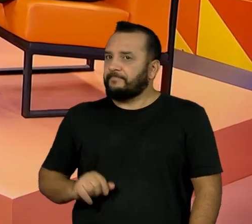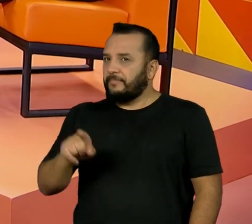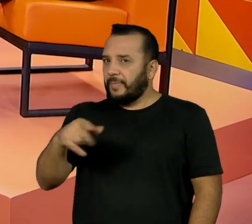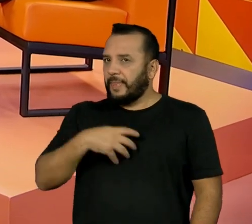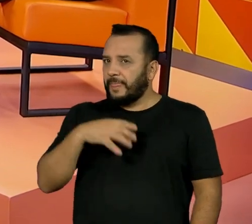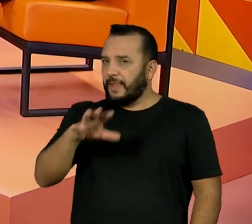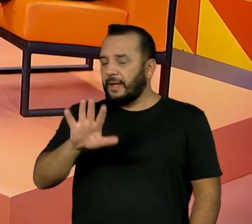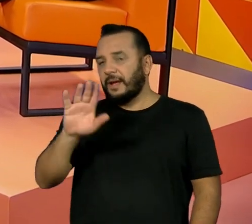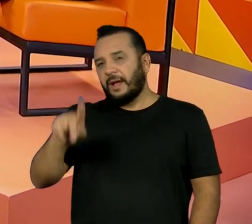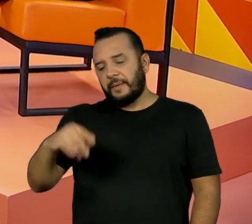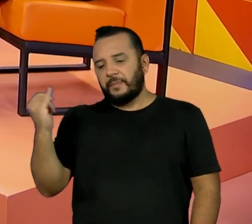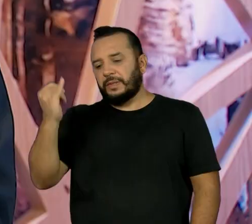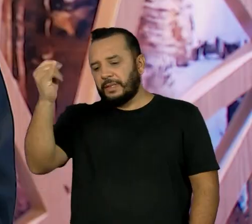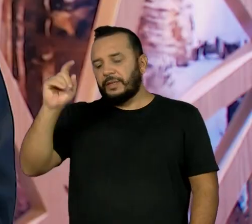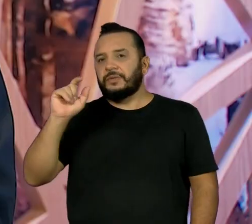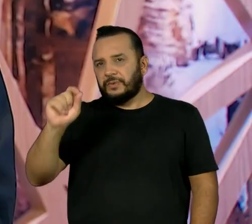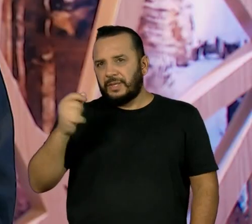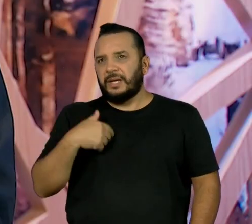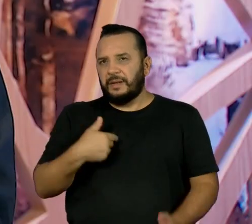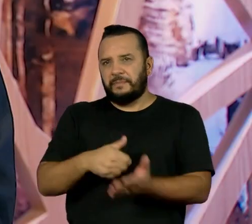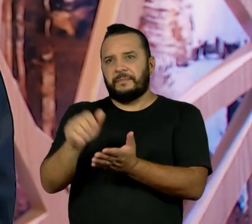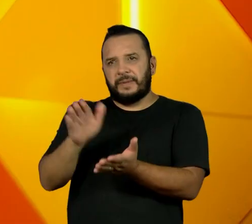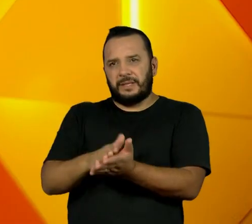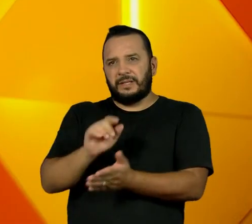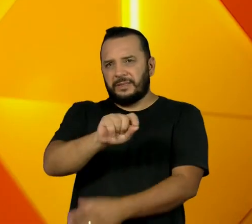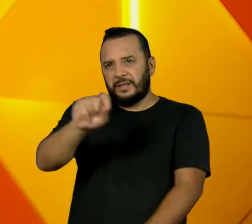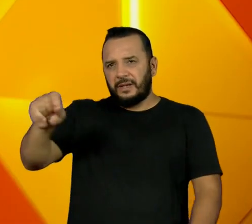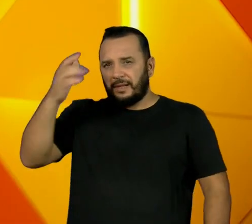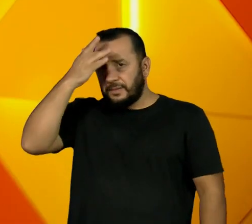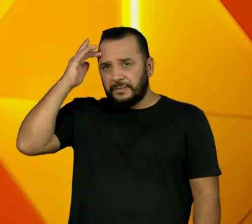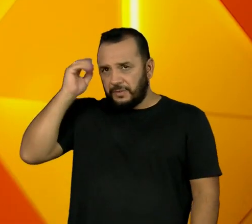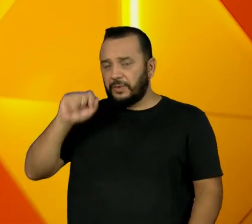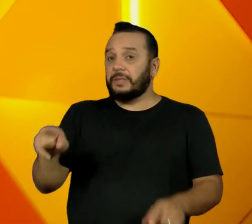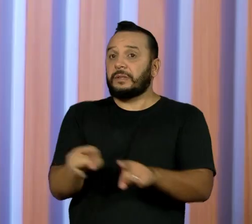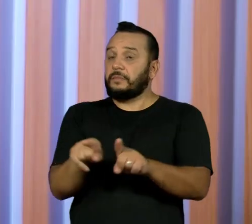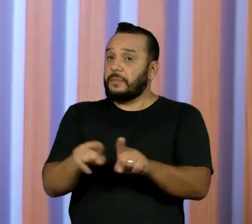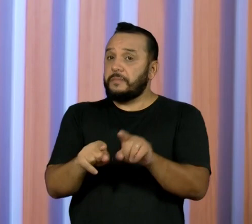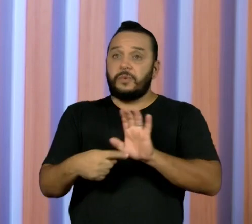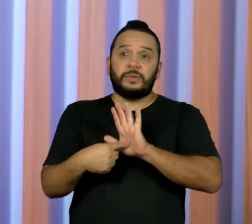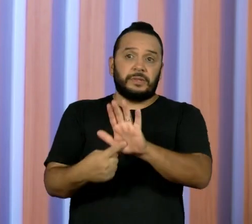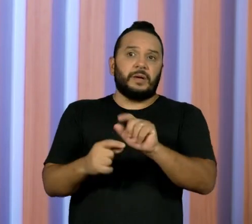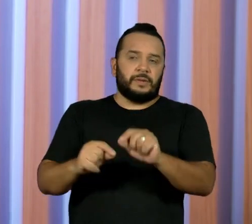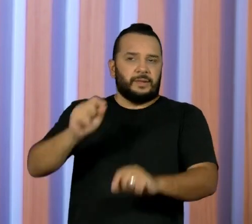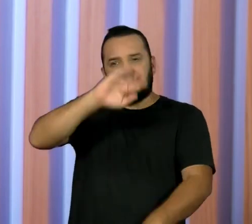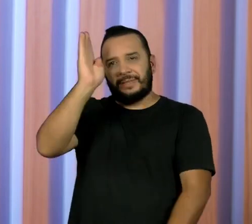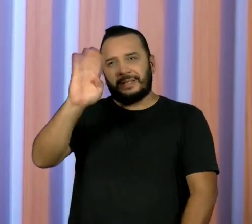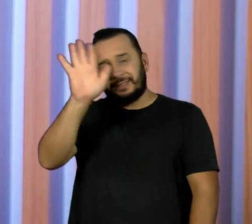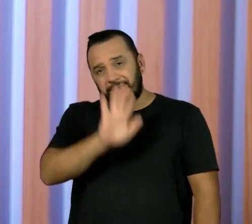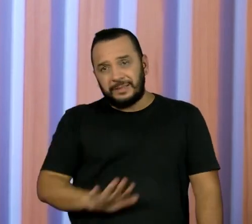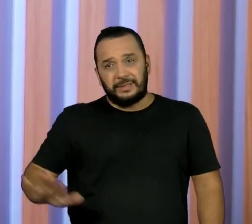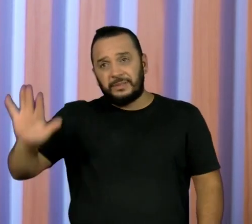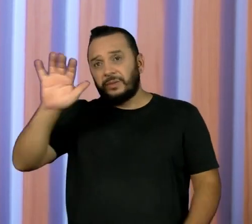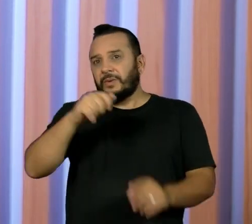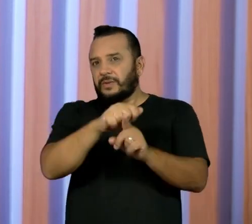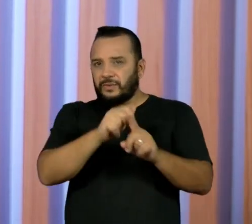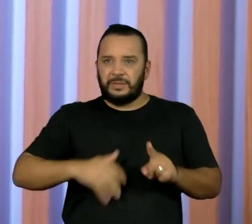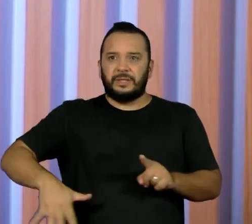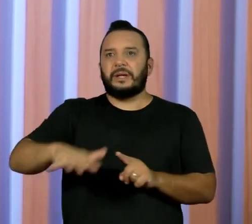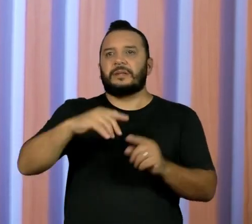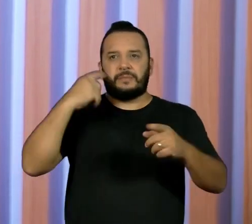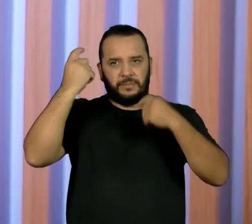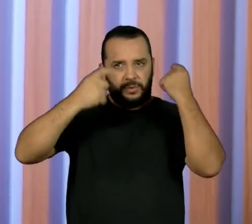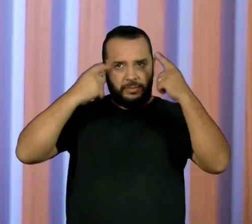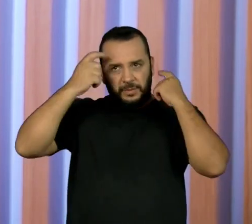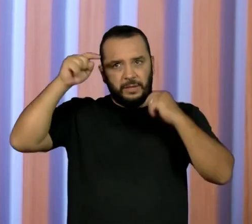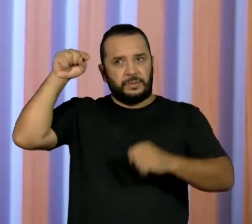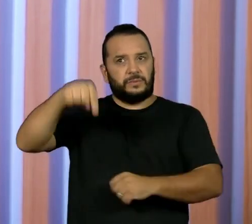muito importante de penalizar essas pessoas, né? E para mostrar que o Brasil e que a sociedade brasileira também está preocupada com essa situação,